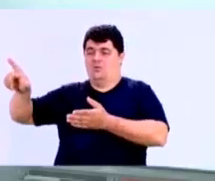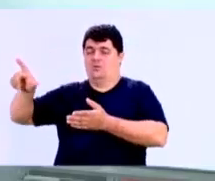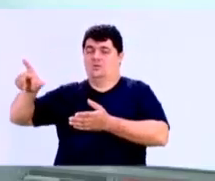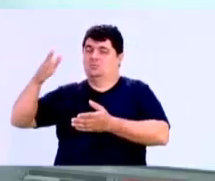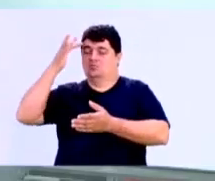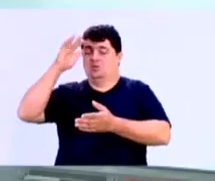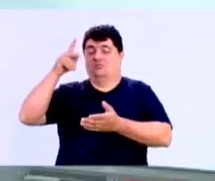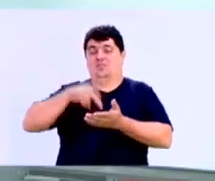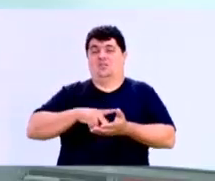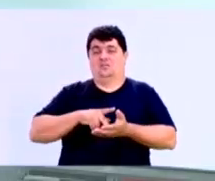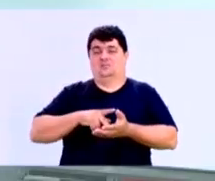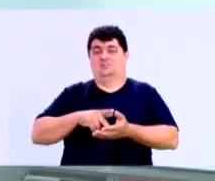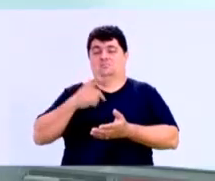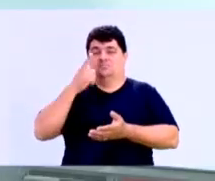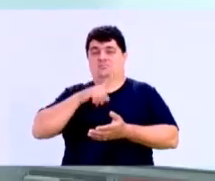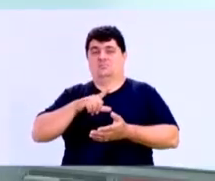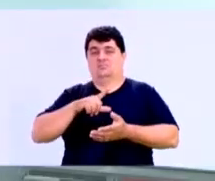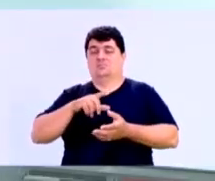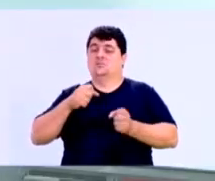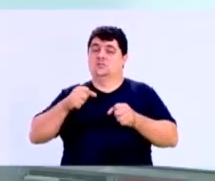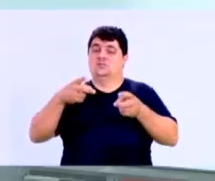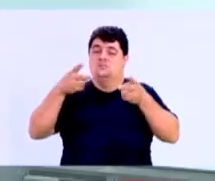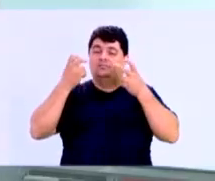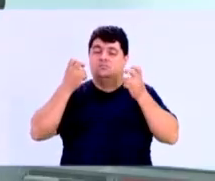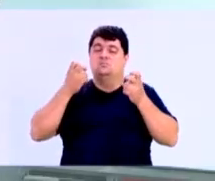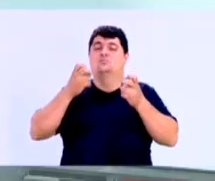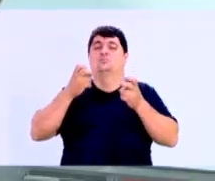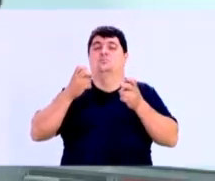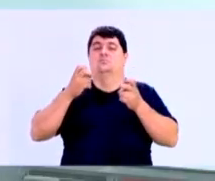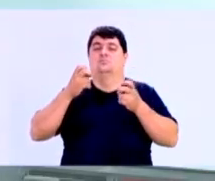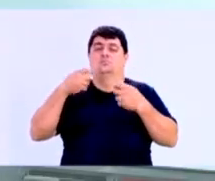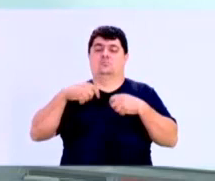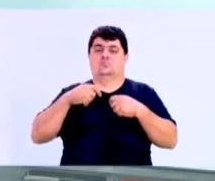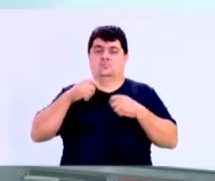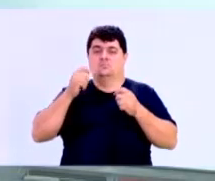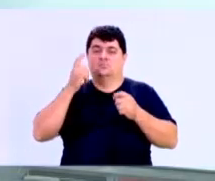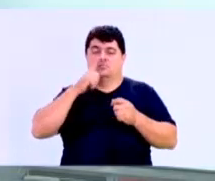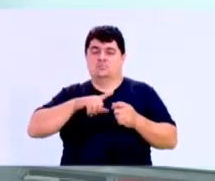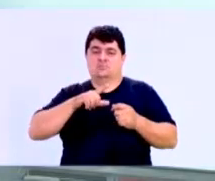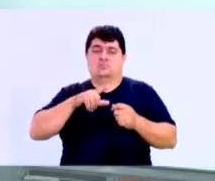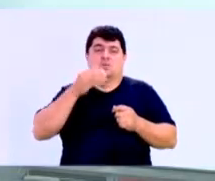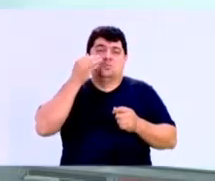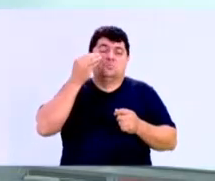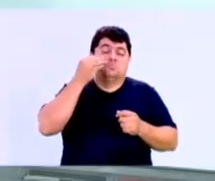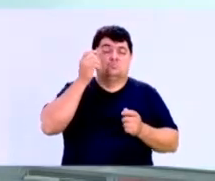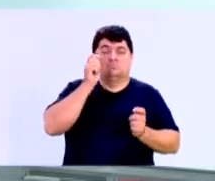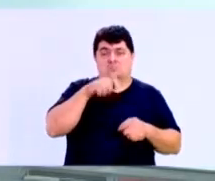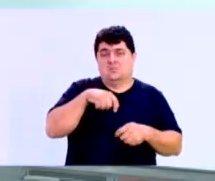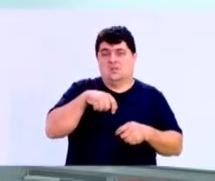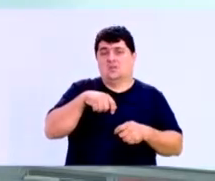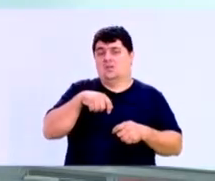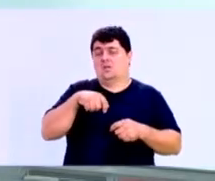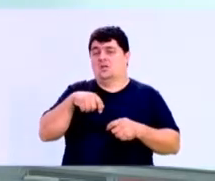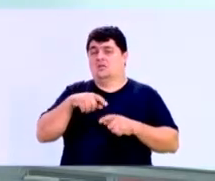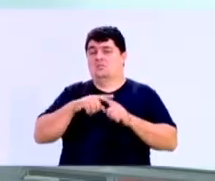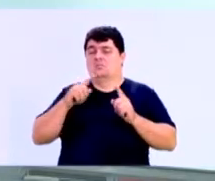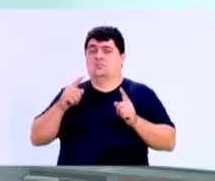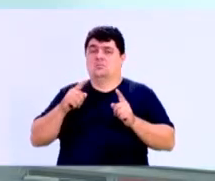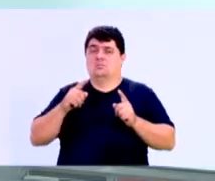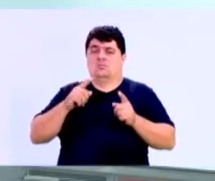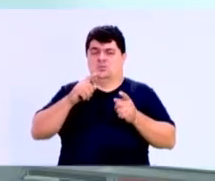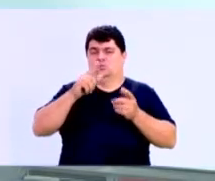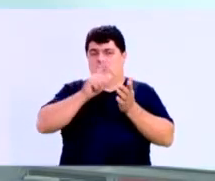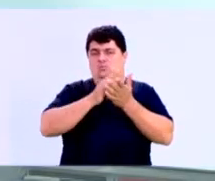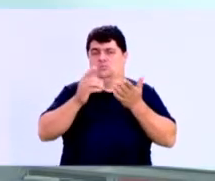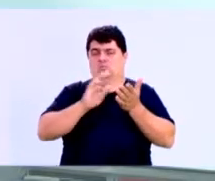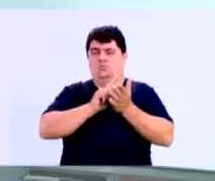que vai acontecer. Então, assim, chamando a atenção para esse método de falência que existe, que vocês podem tentar aplicar a fórmula nas suas empresas. No livro lá eu trago a